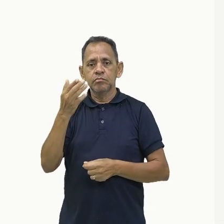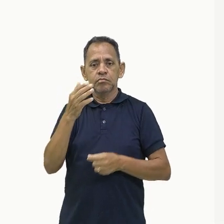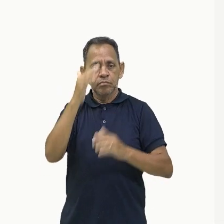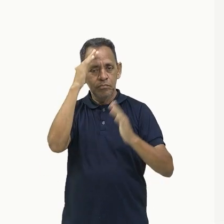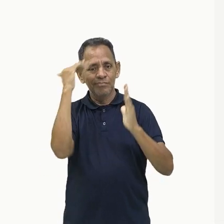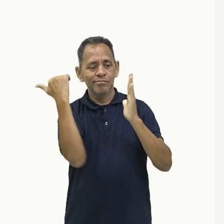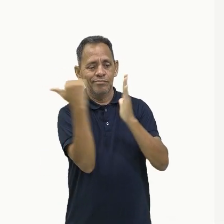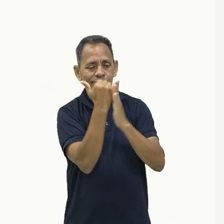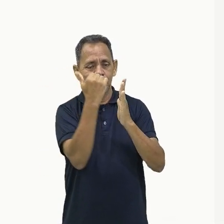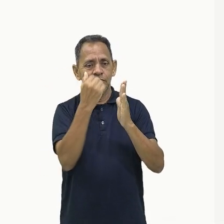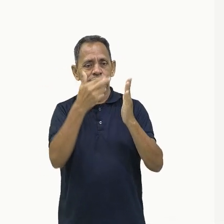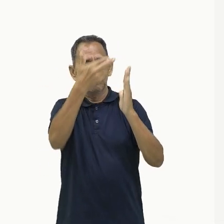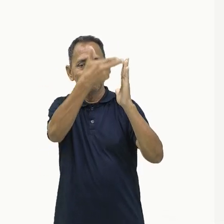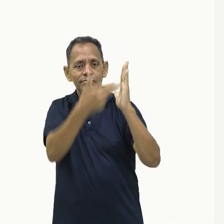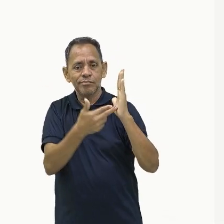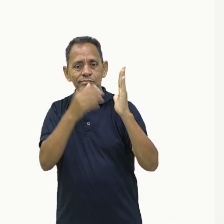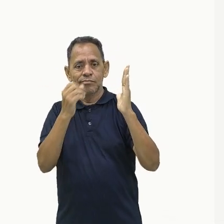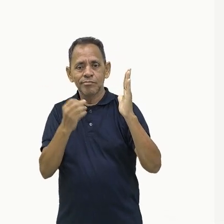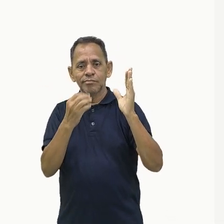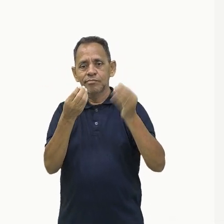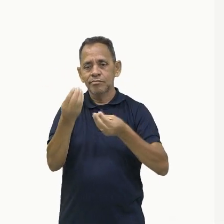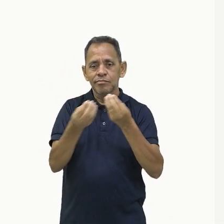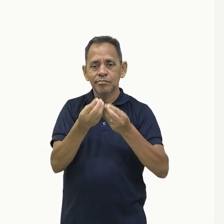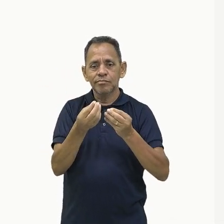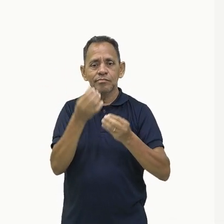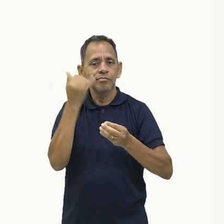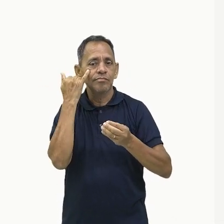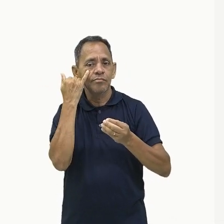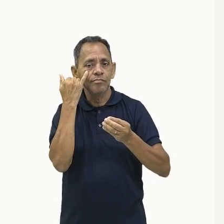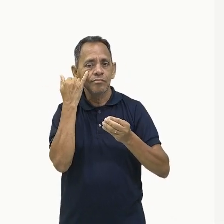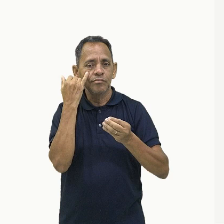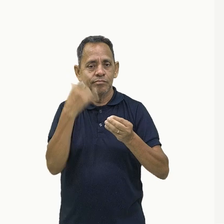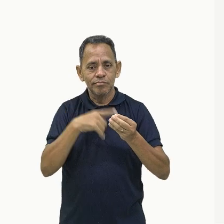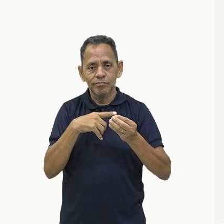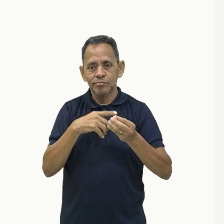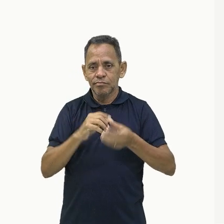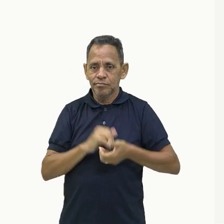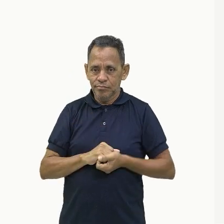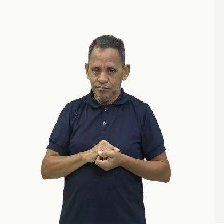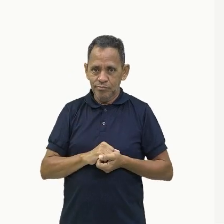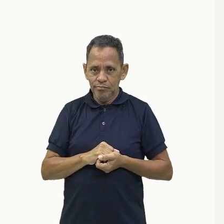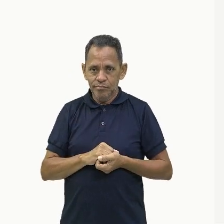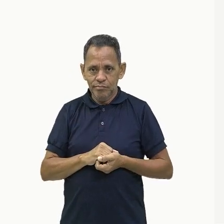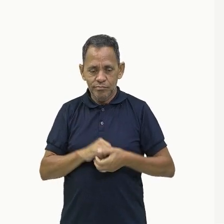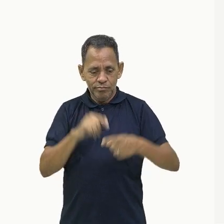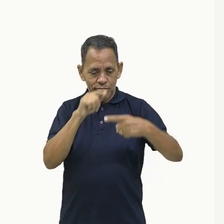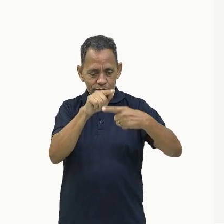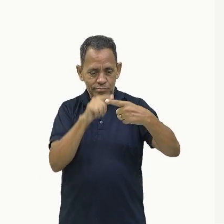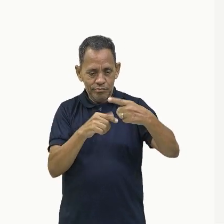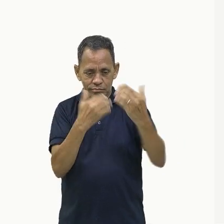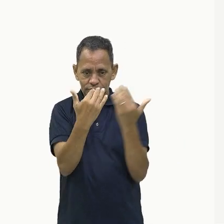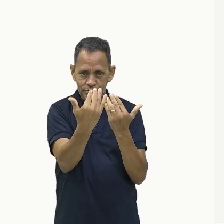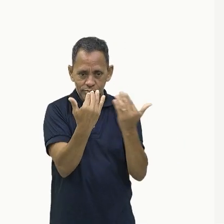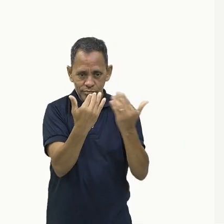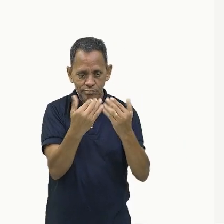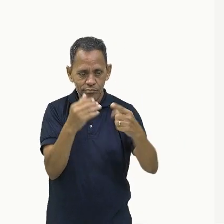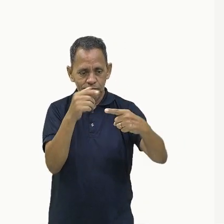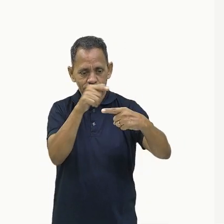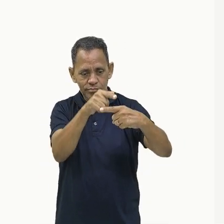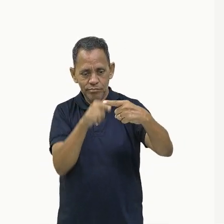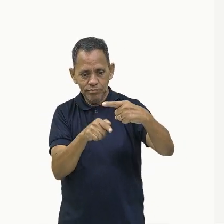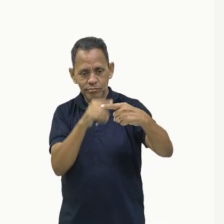na qual eles foram dados. Uma razão para fazer comparação entre